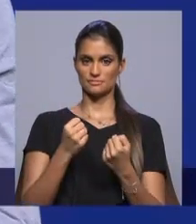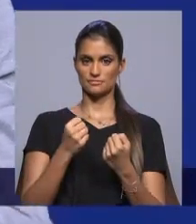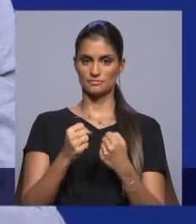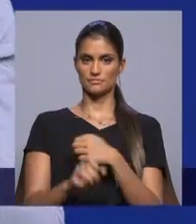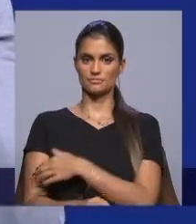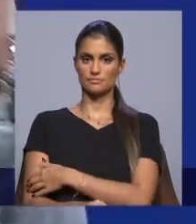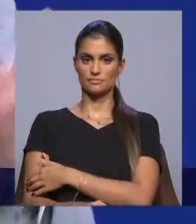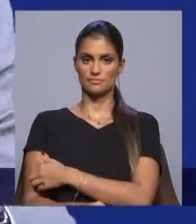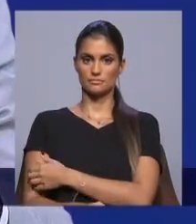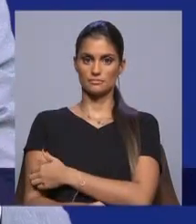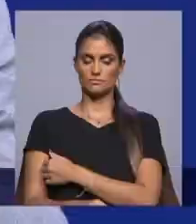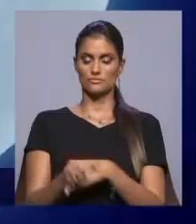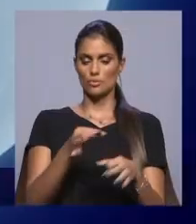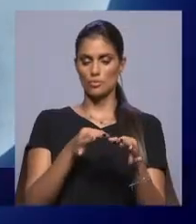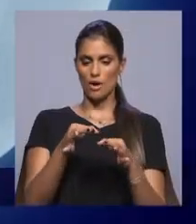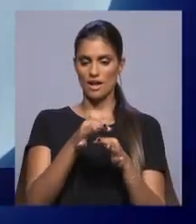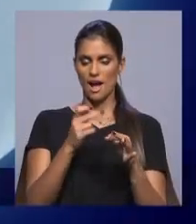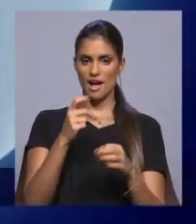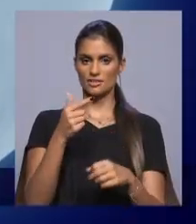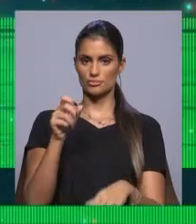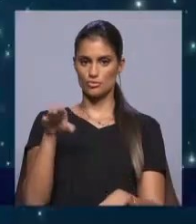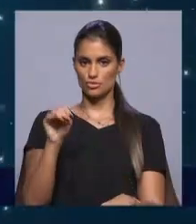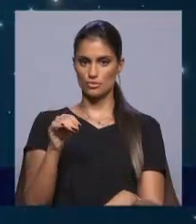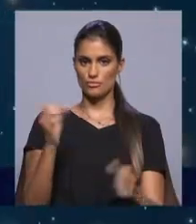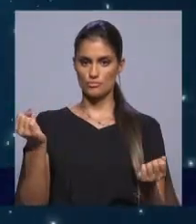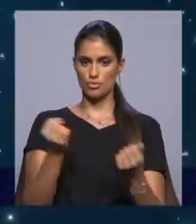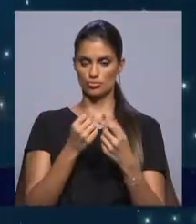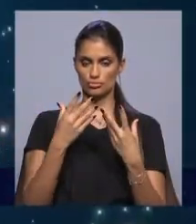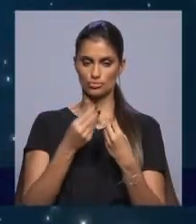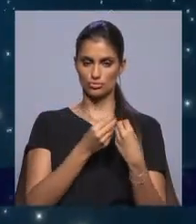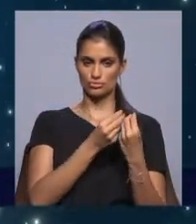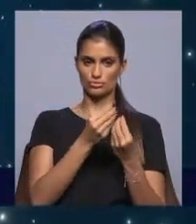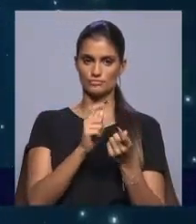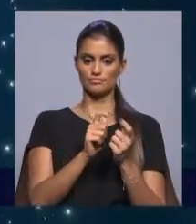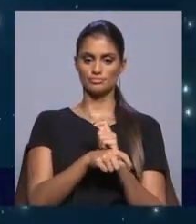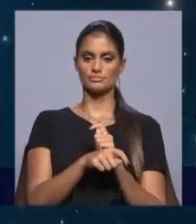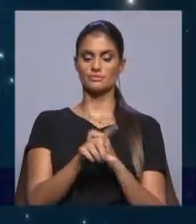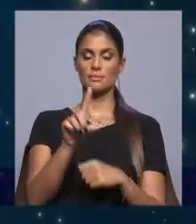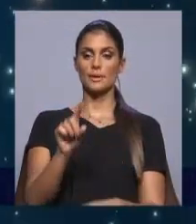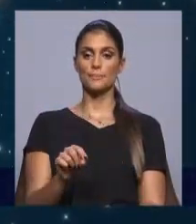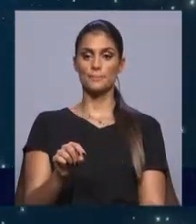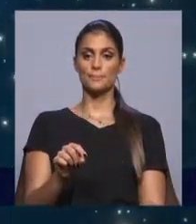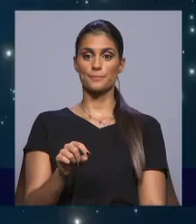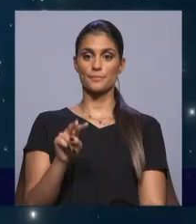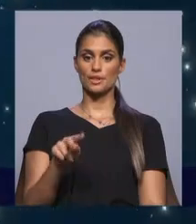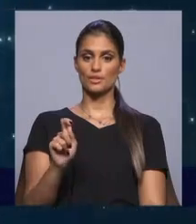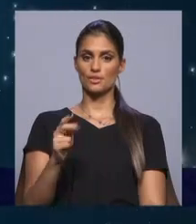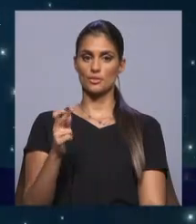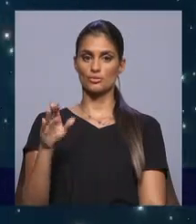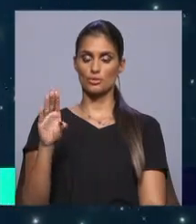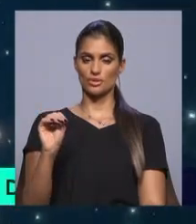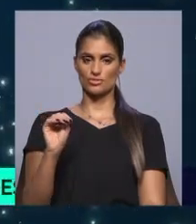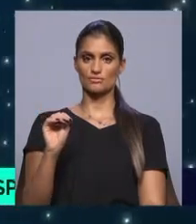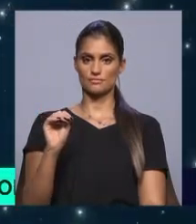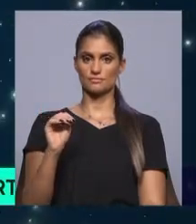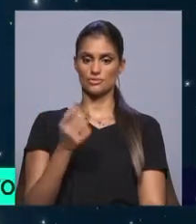que os átomos são totalmente rasgados. E os eletrões juntam-se ao núcleo e transformam-se também em neutrões. E,